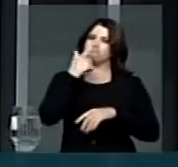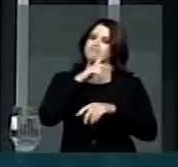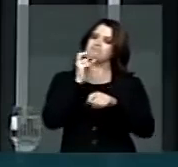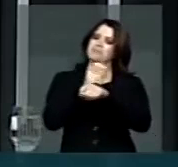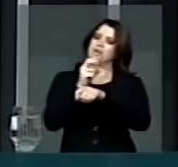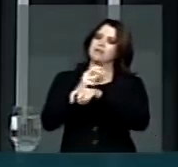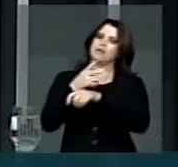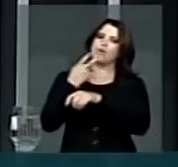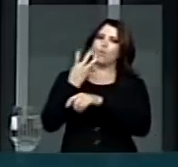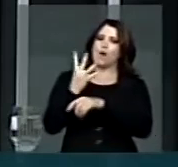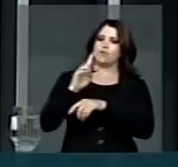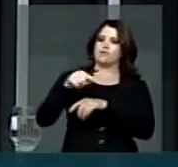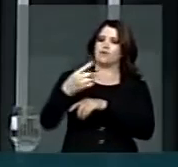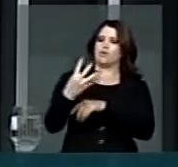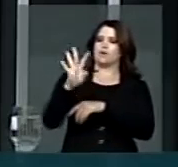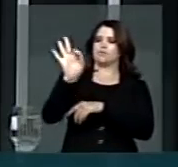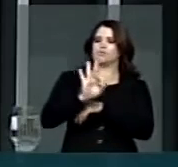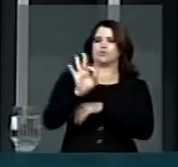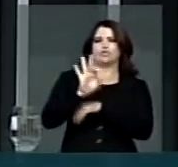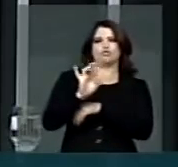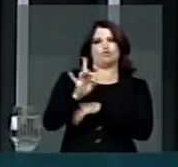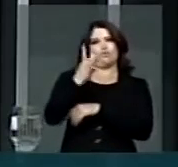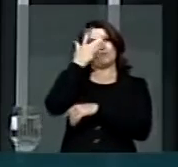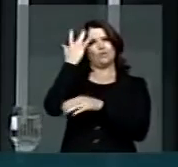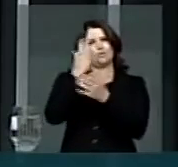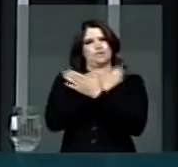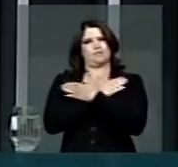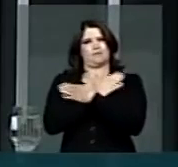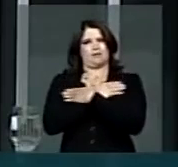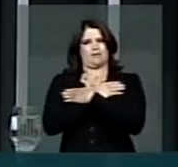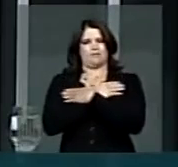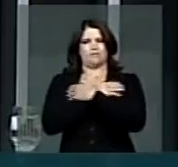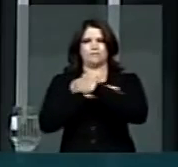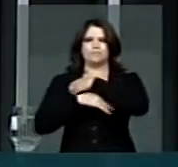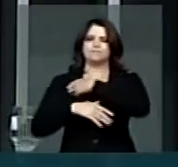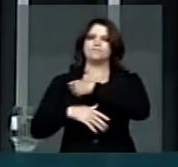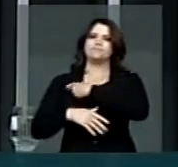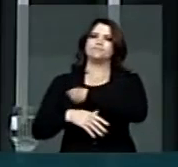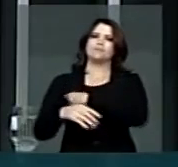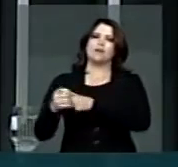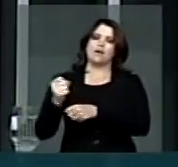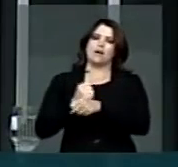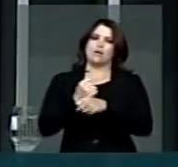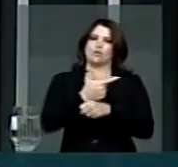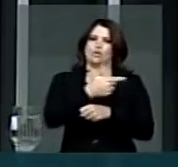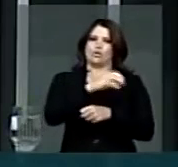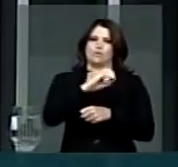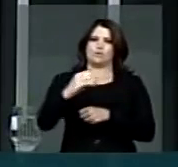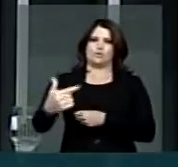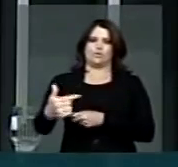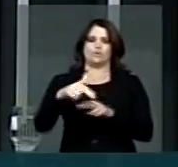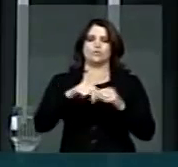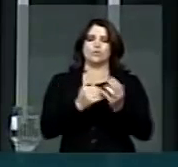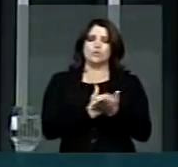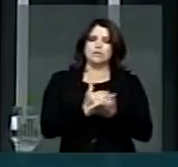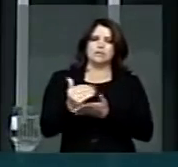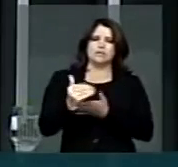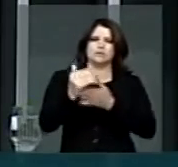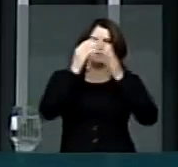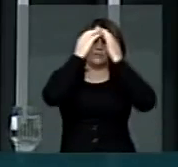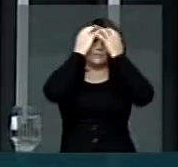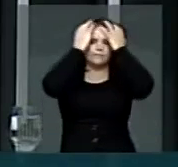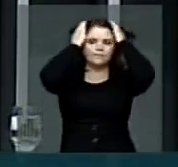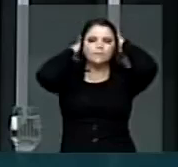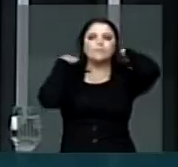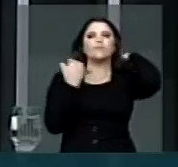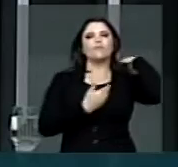com 4,4% de desempregado. Em 2002, no início do governo